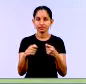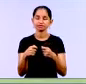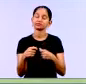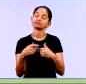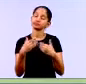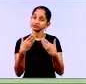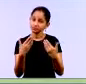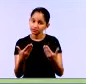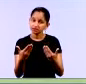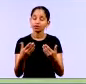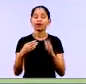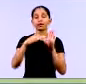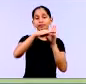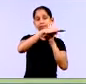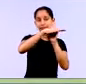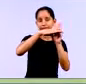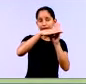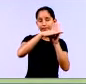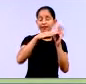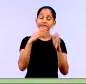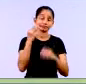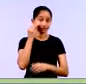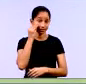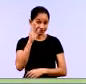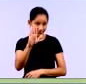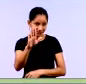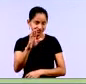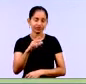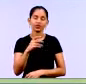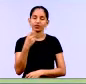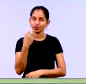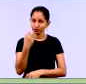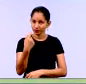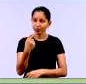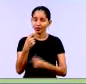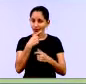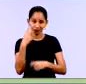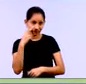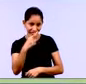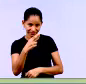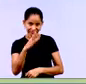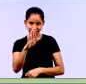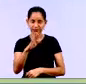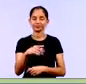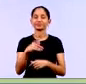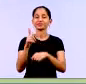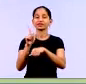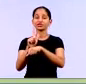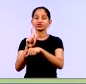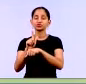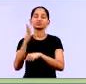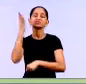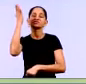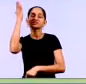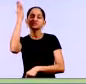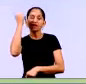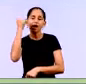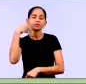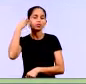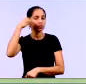peça orçamentária, gente, olha como é lindo isso aqui. Professor, essa peça, se os gestores souberem, e vocês